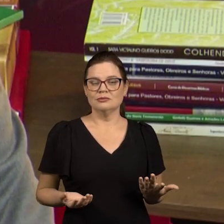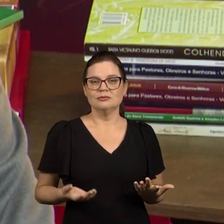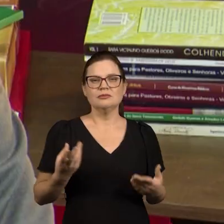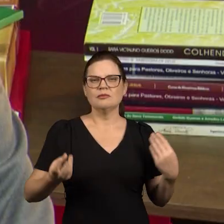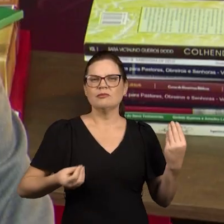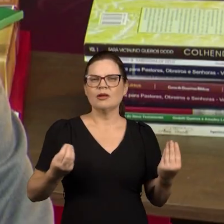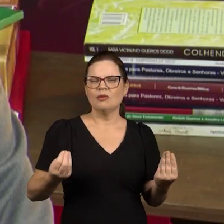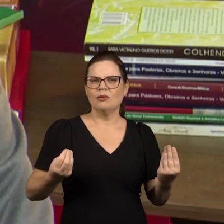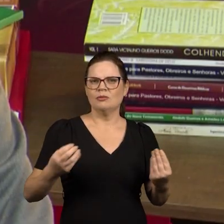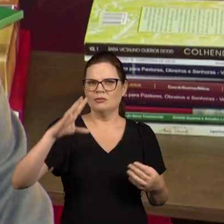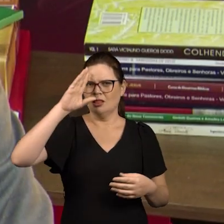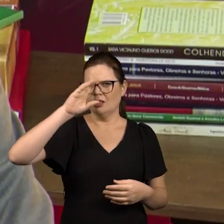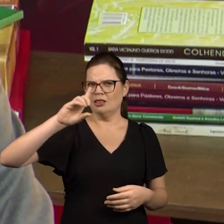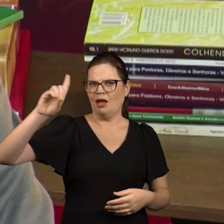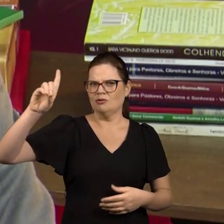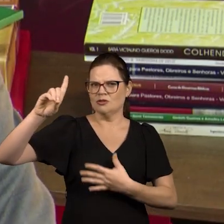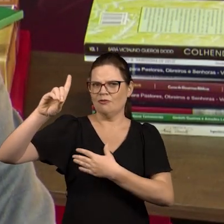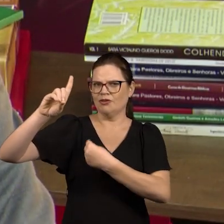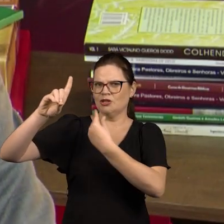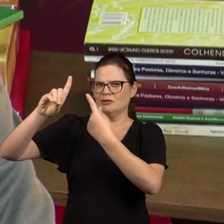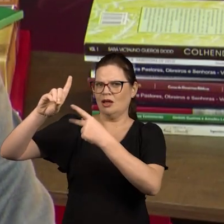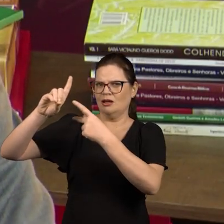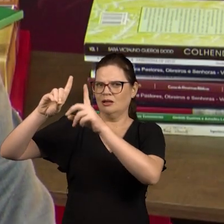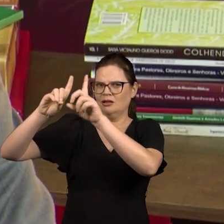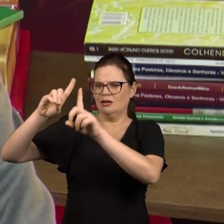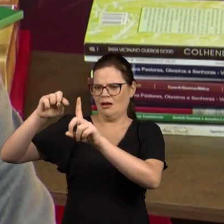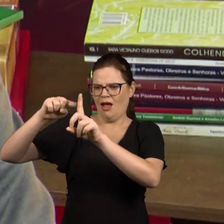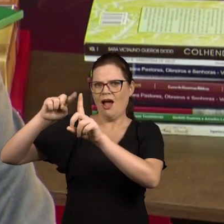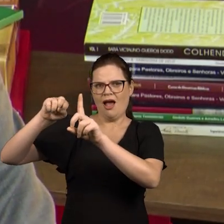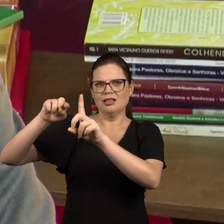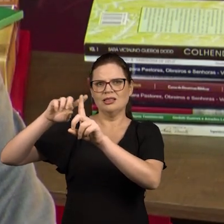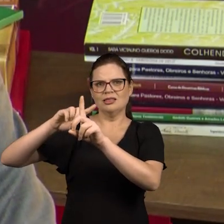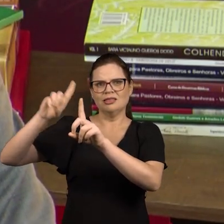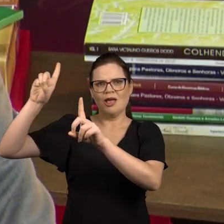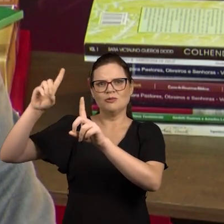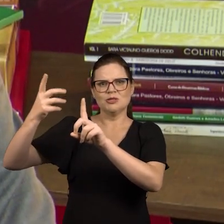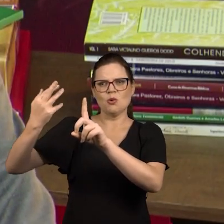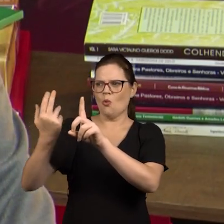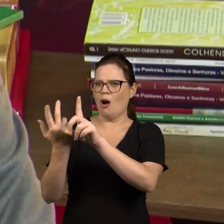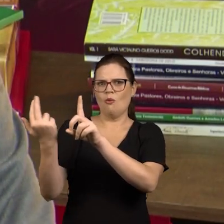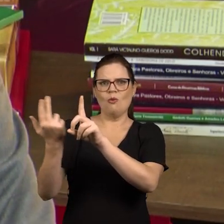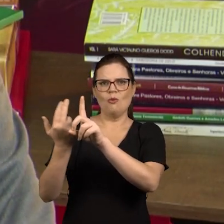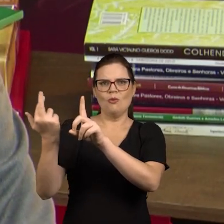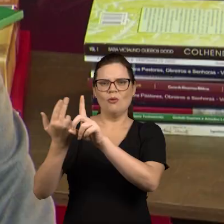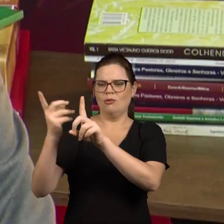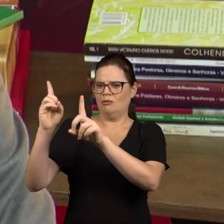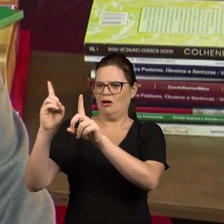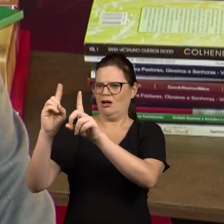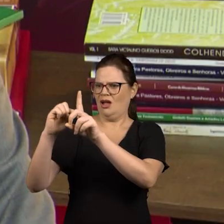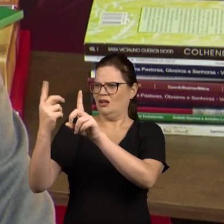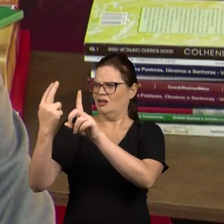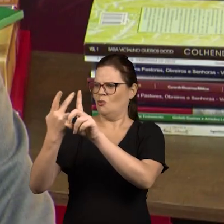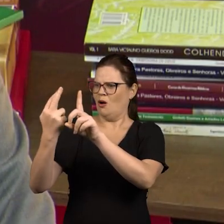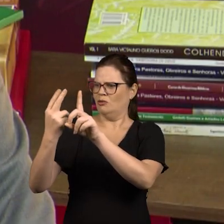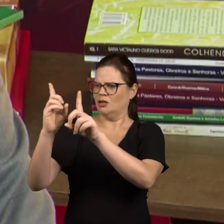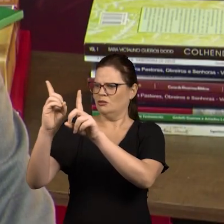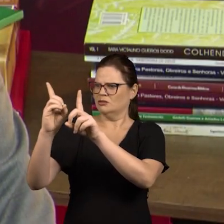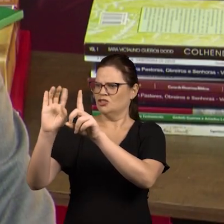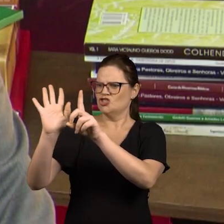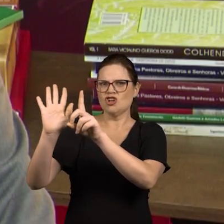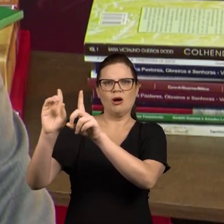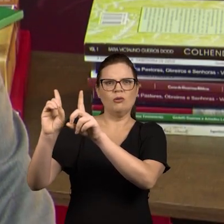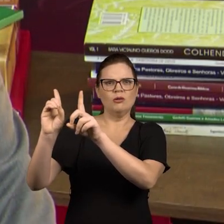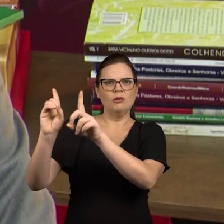o Filho de Deus, que é Deus, ele foi capaz de se igualar a nós, de se